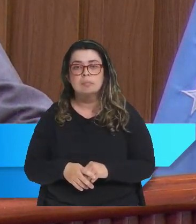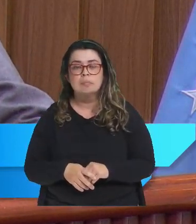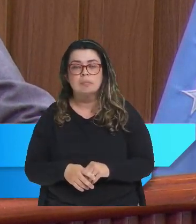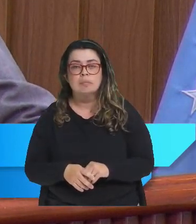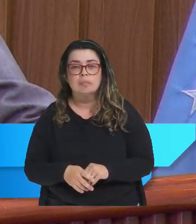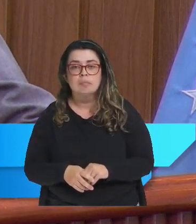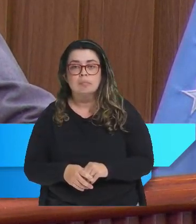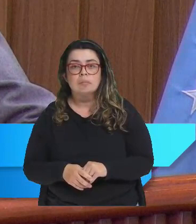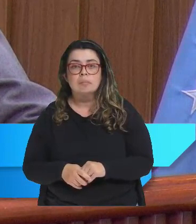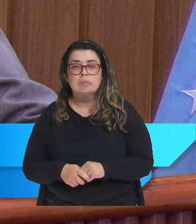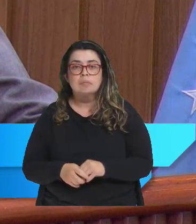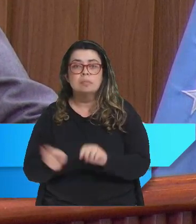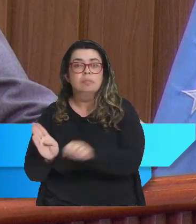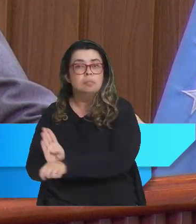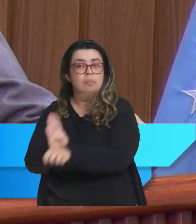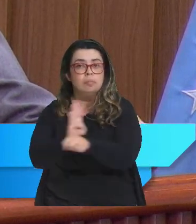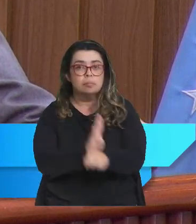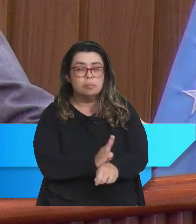Buracão.